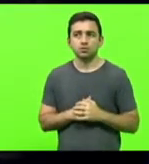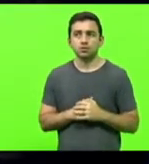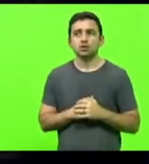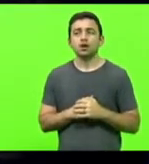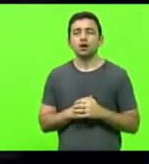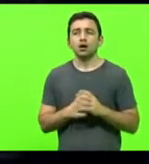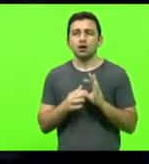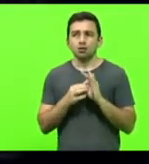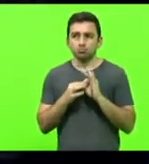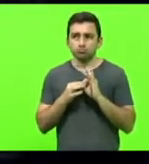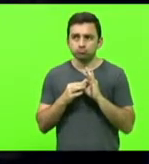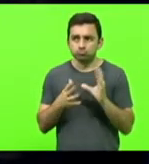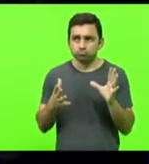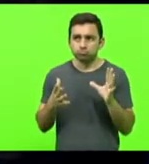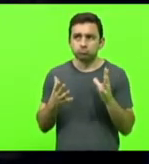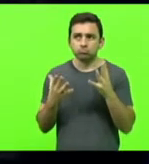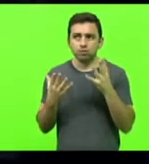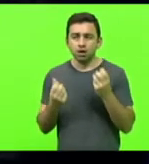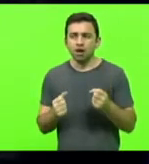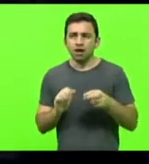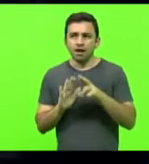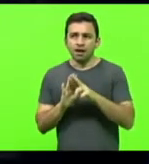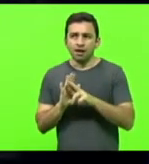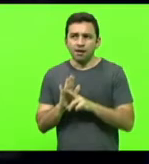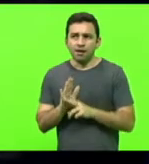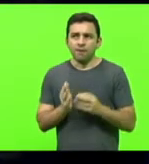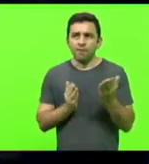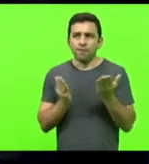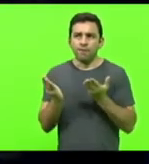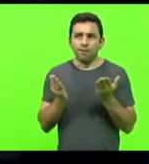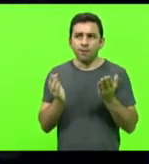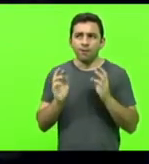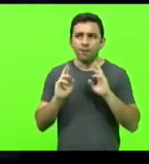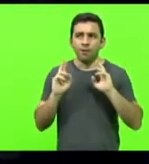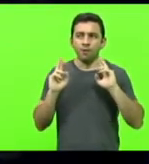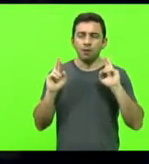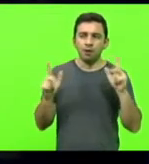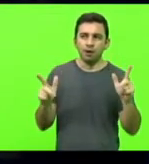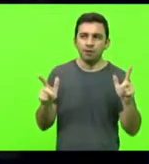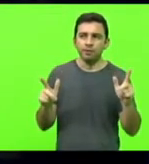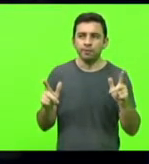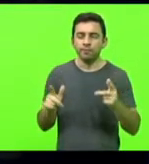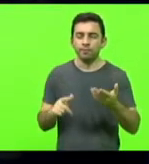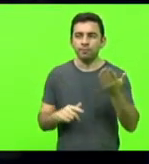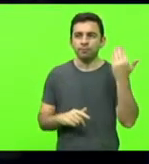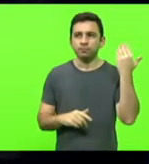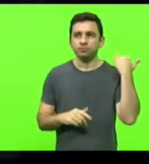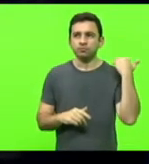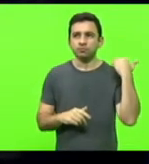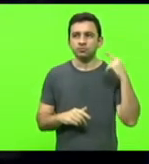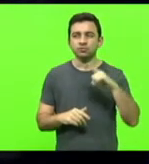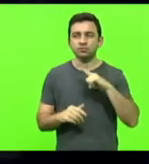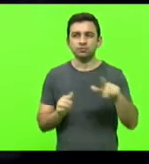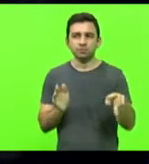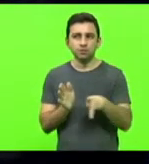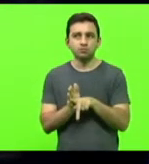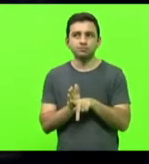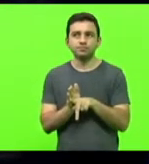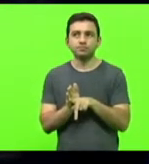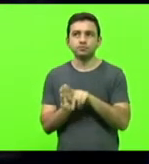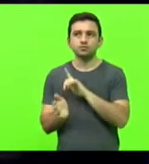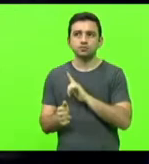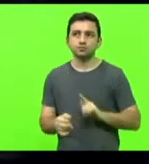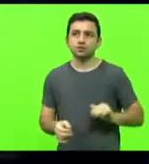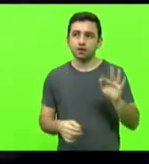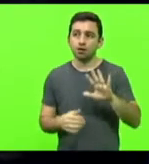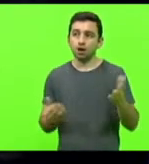autorização de formulação de regras licitatórias diferentes daquelas estabelecidas pela União. Nós estamos criando aqui um